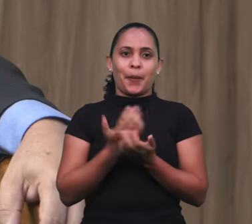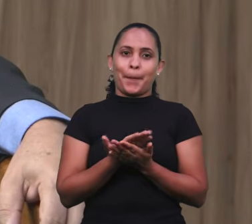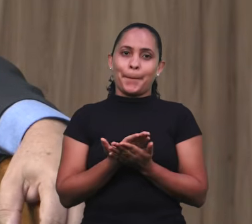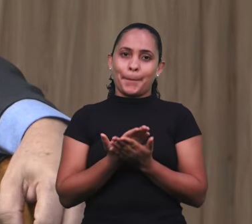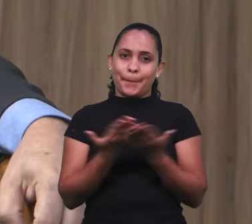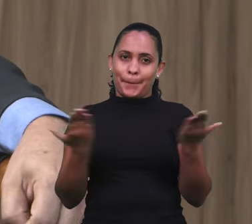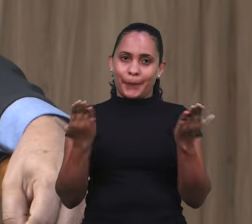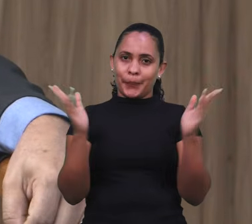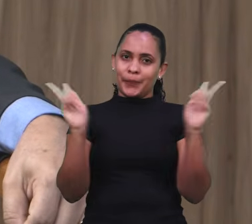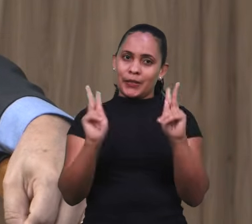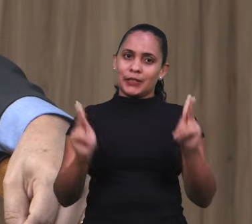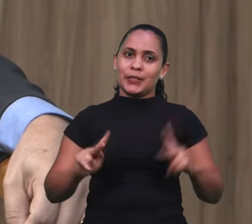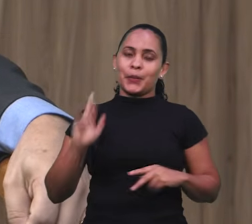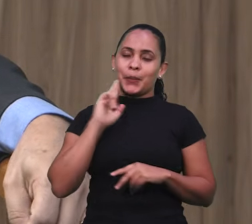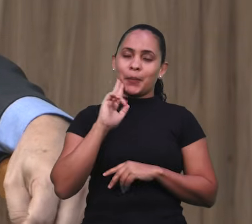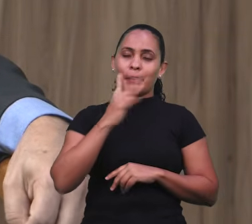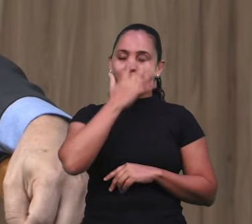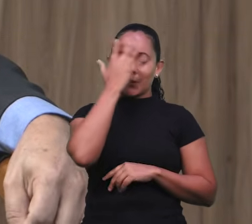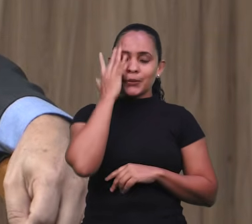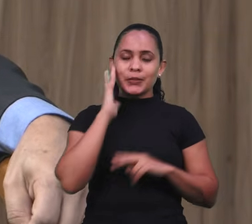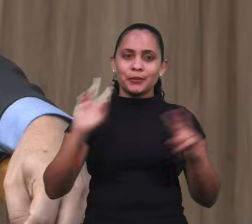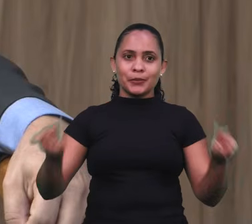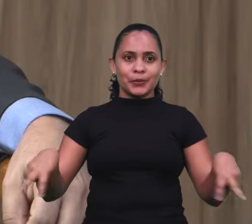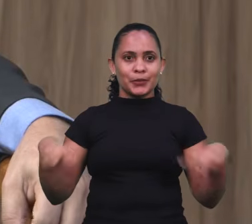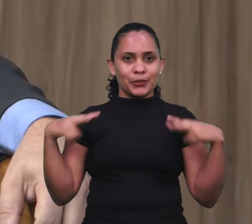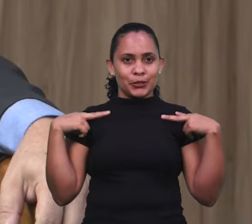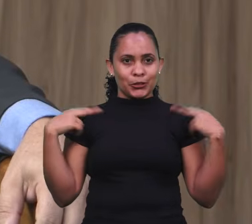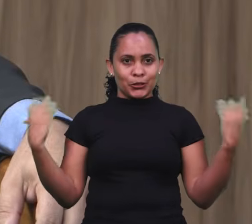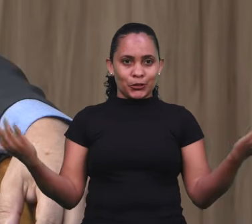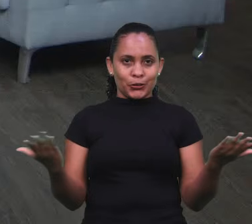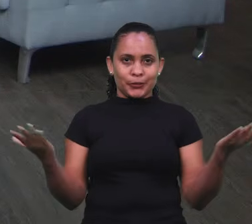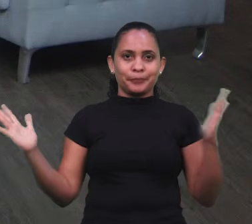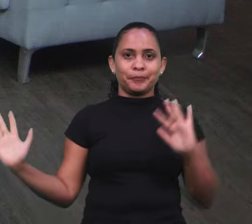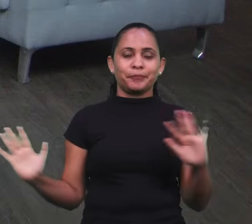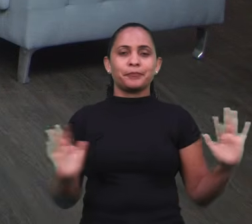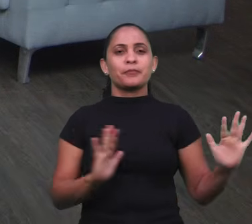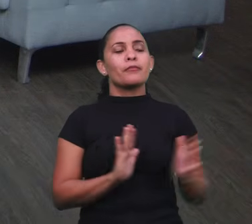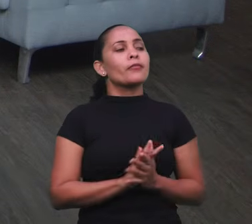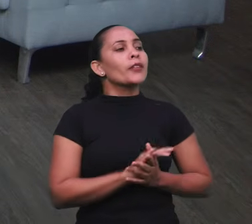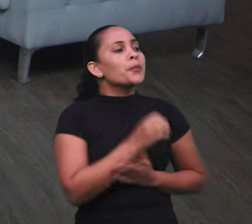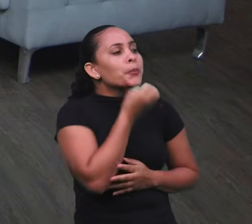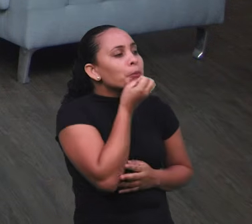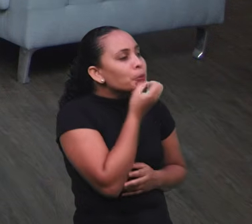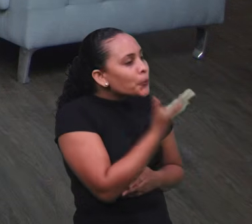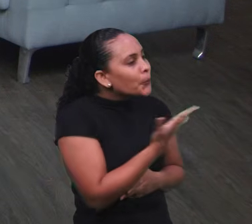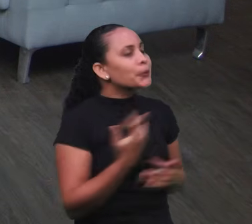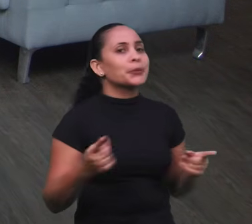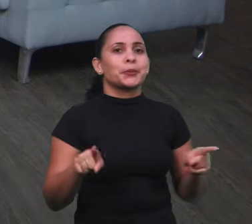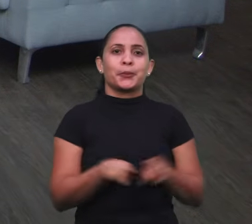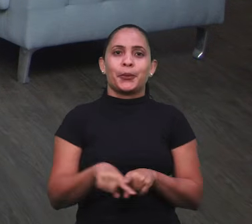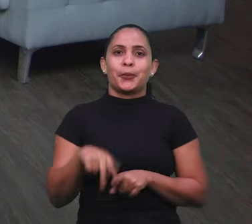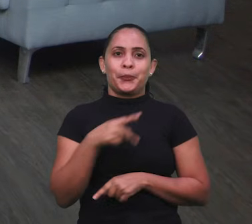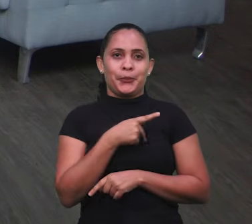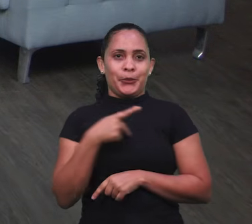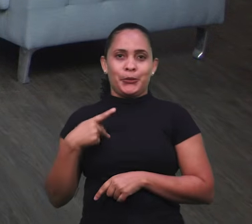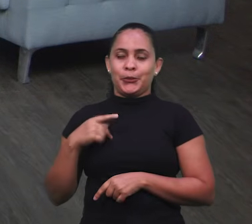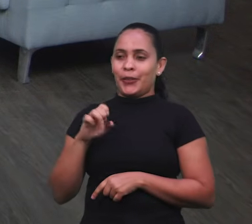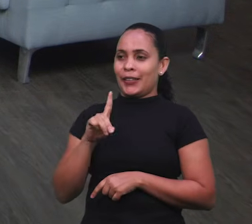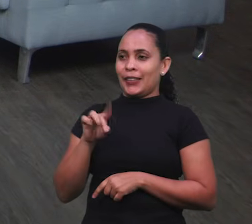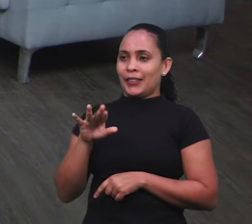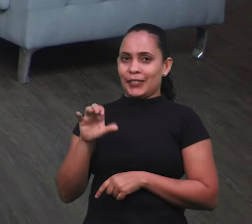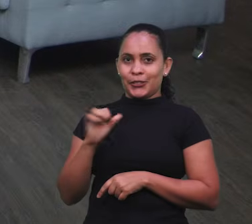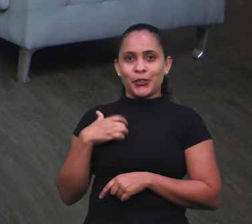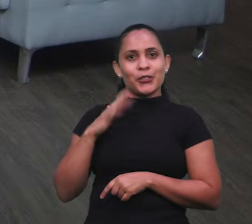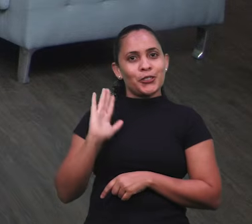também aqueles que estão nos assistindo em mais este episódio. Muito bem, pastor Edson, já citado